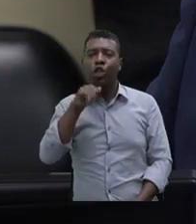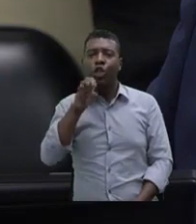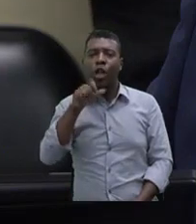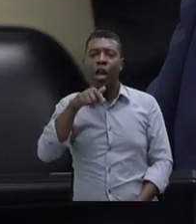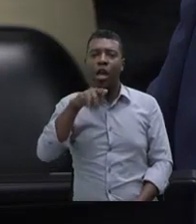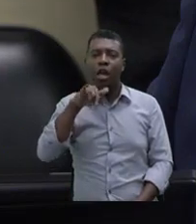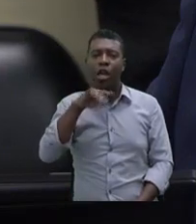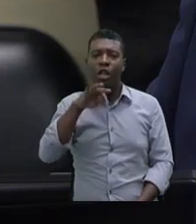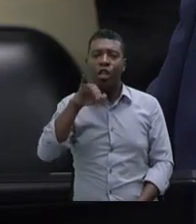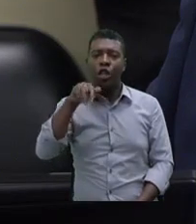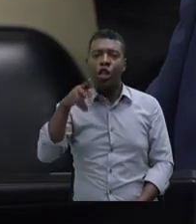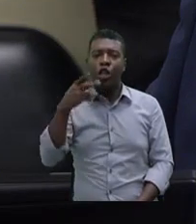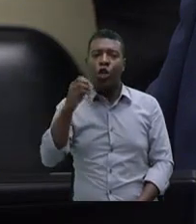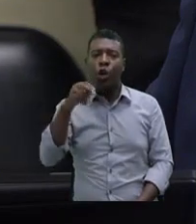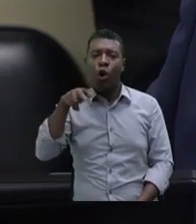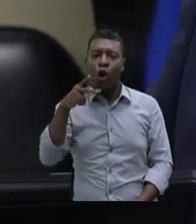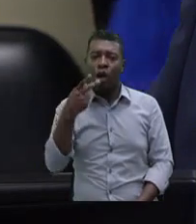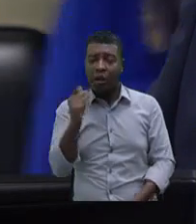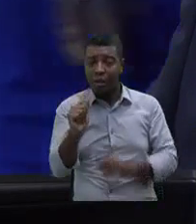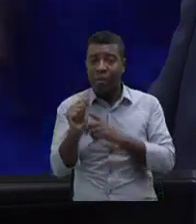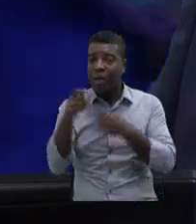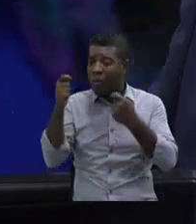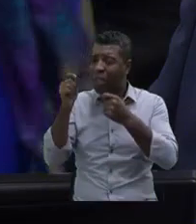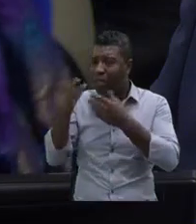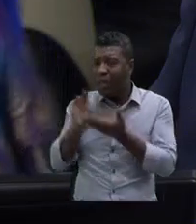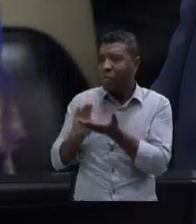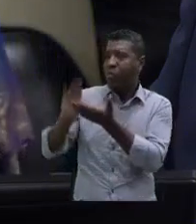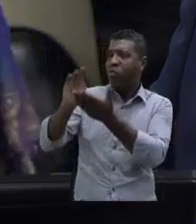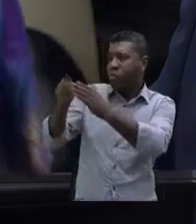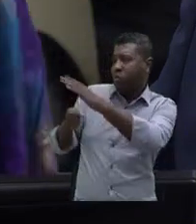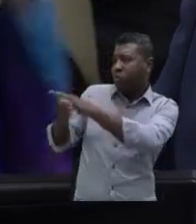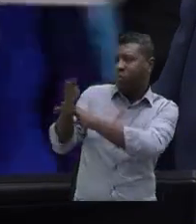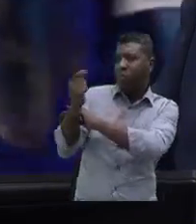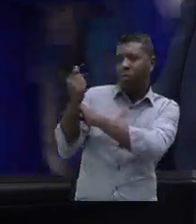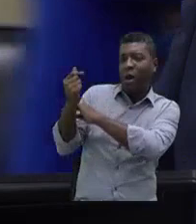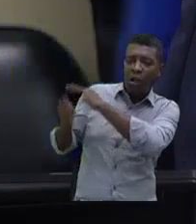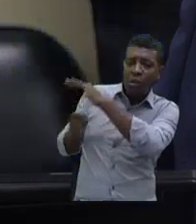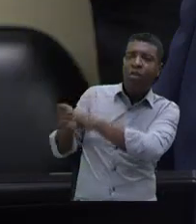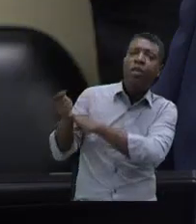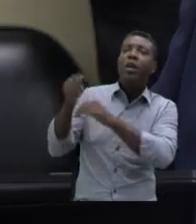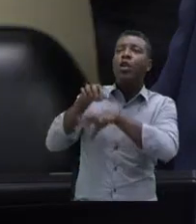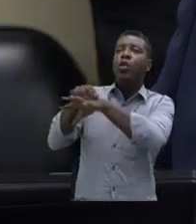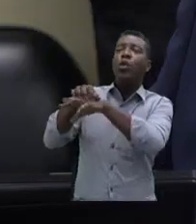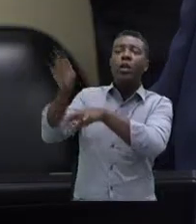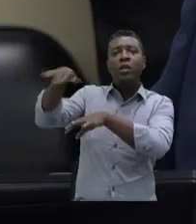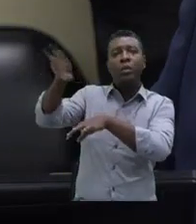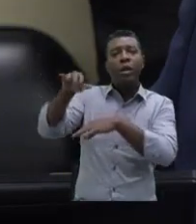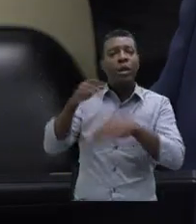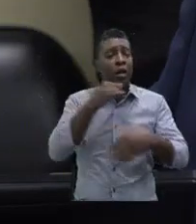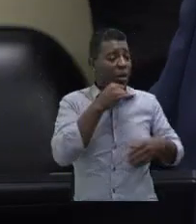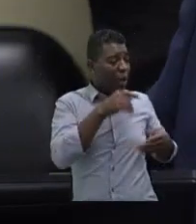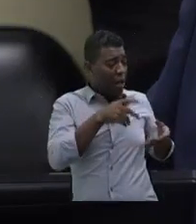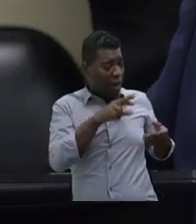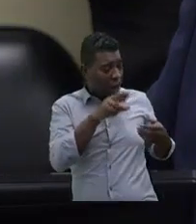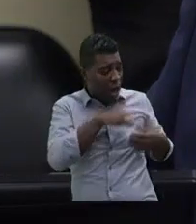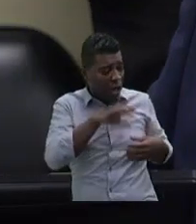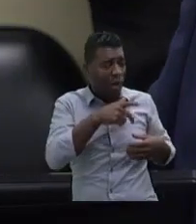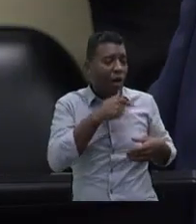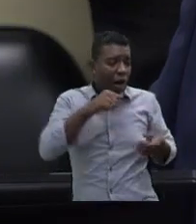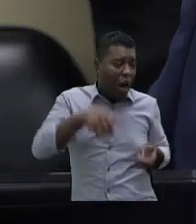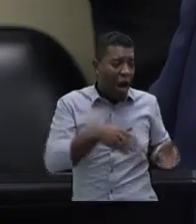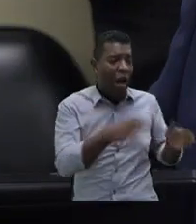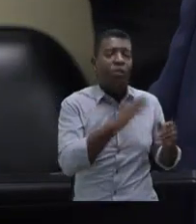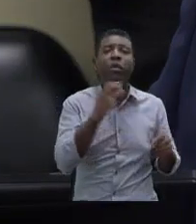que investir muito nessas regiões. Nós temos também, né, a região ali das Águas, Caxambu,